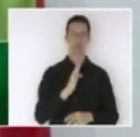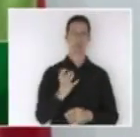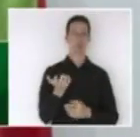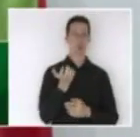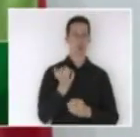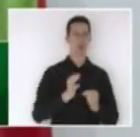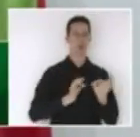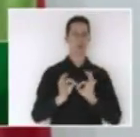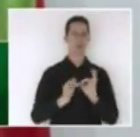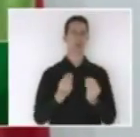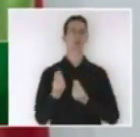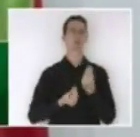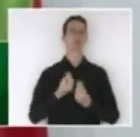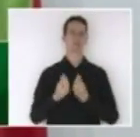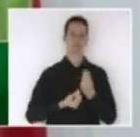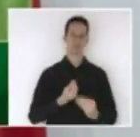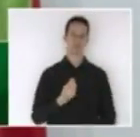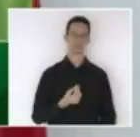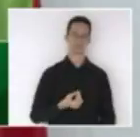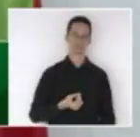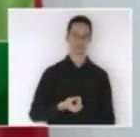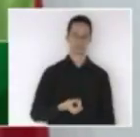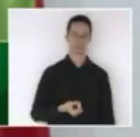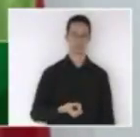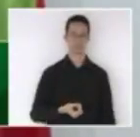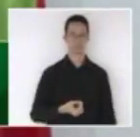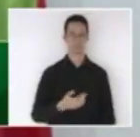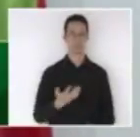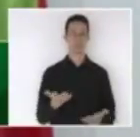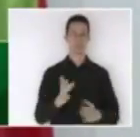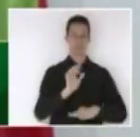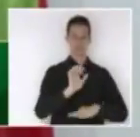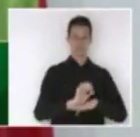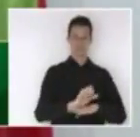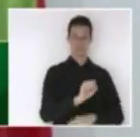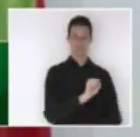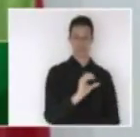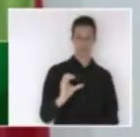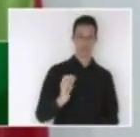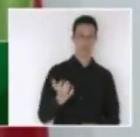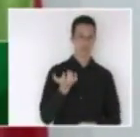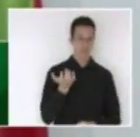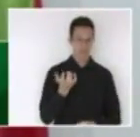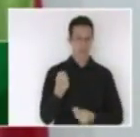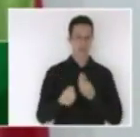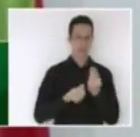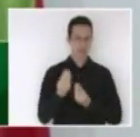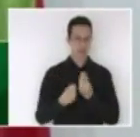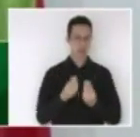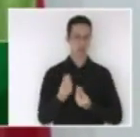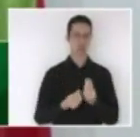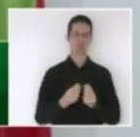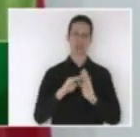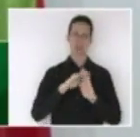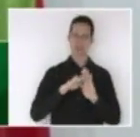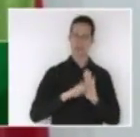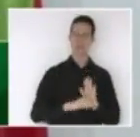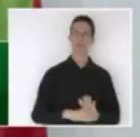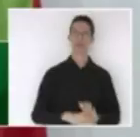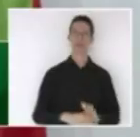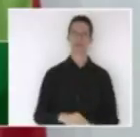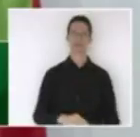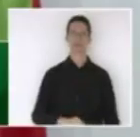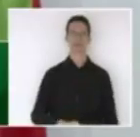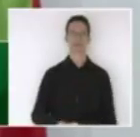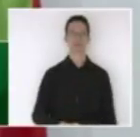povo brasileiro quer e que Estado de Santa Catarina se quer. Se é isso que está aí, deputado